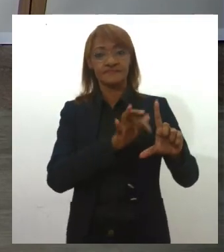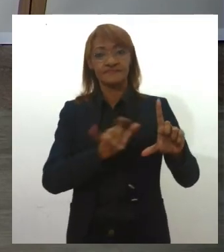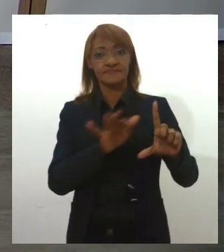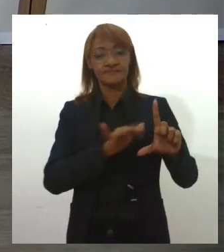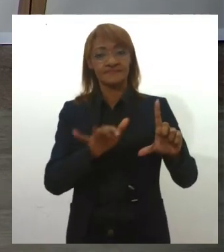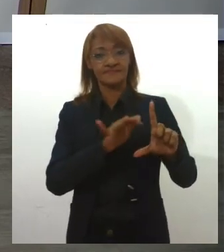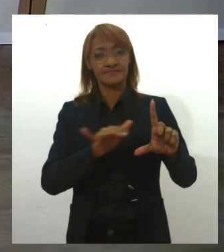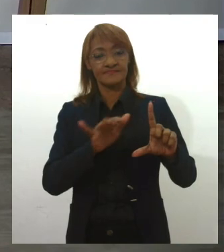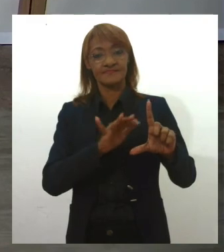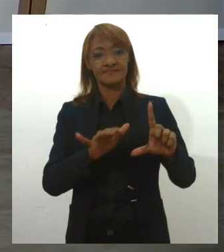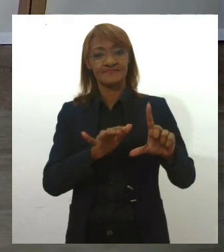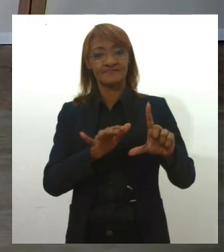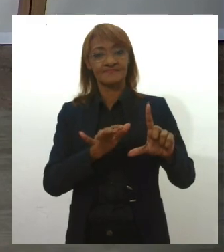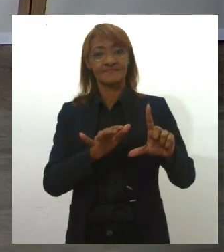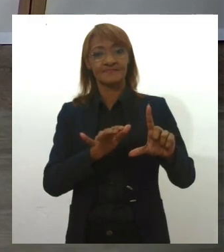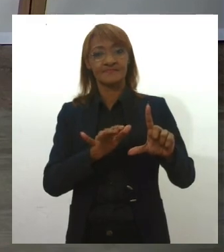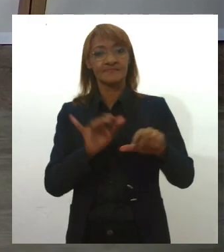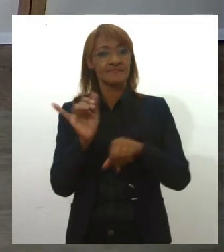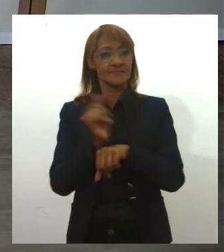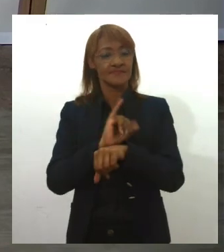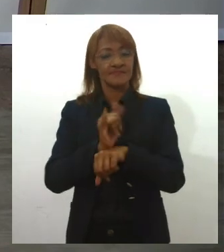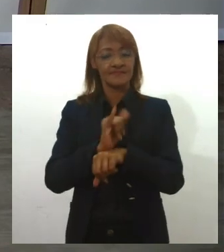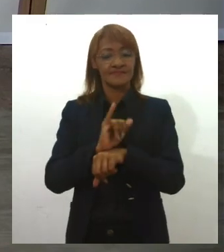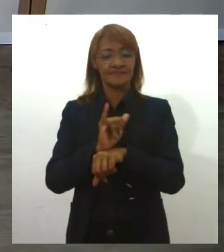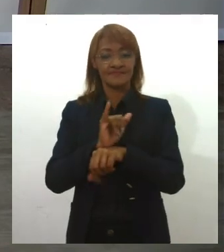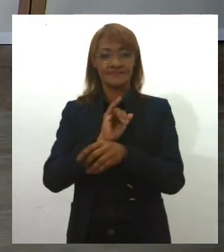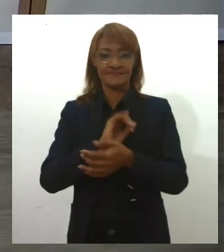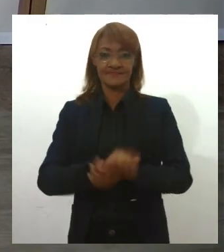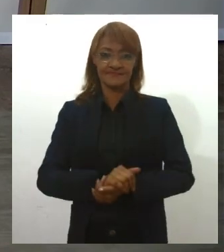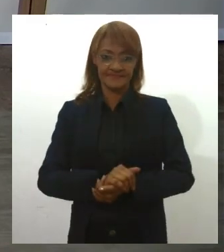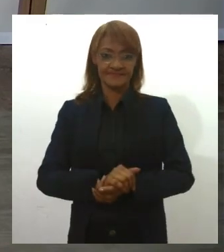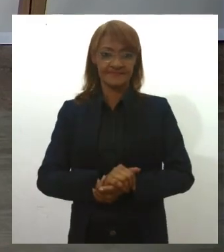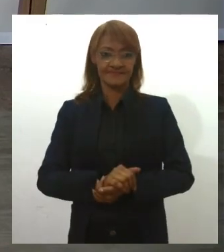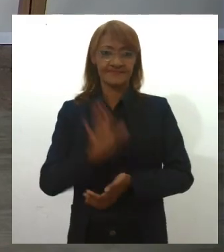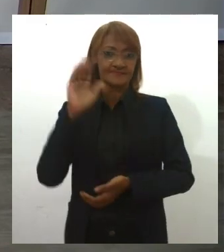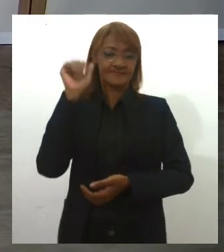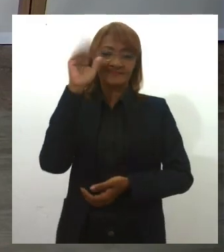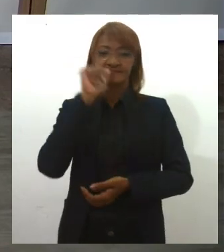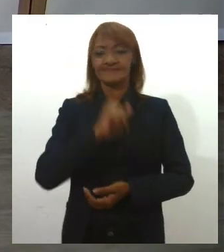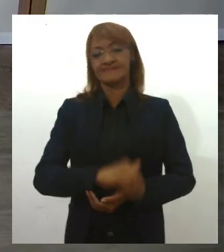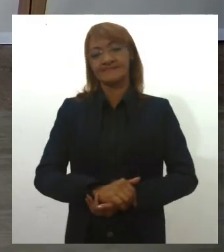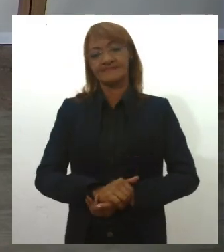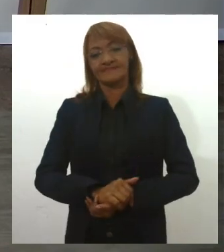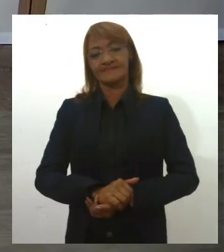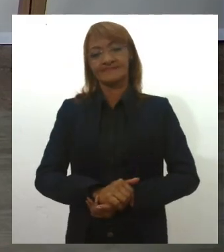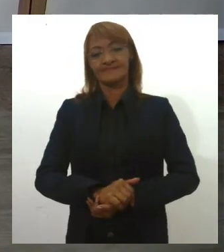da tela, que ele te leva direto ao nosso YouTube. Tchau, tchau!